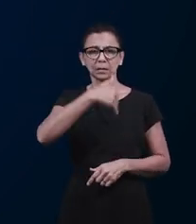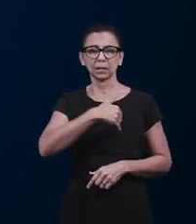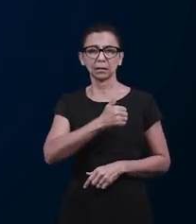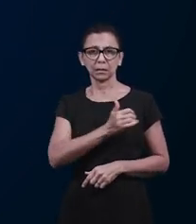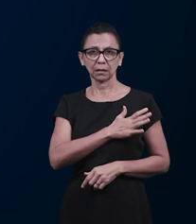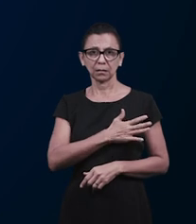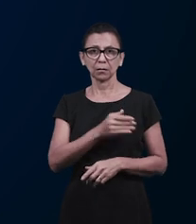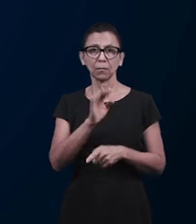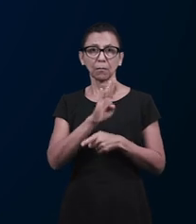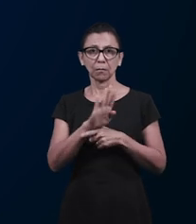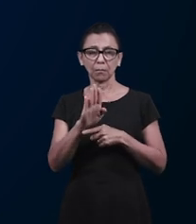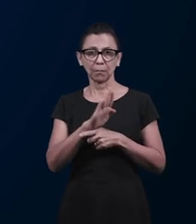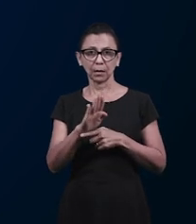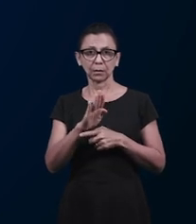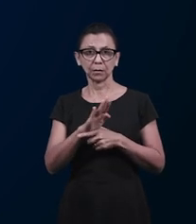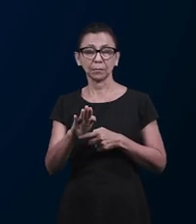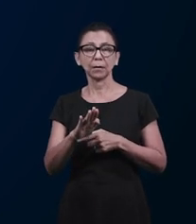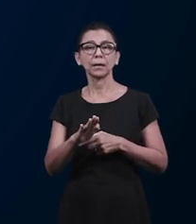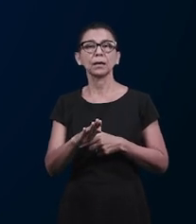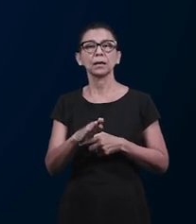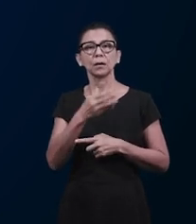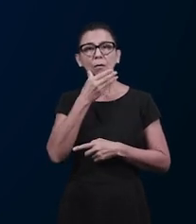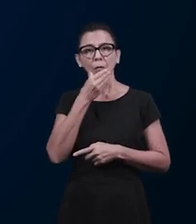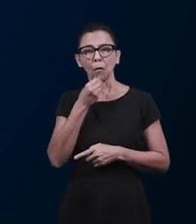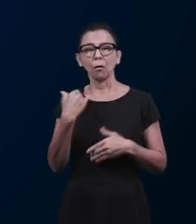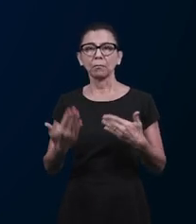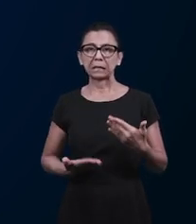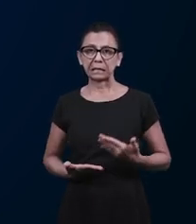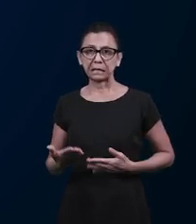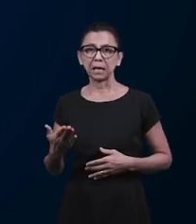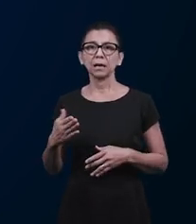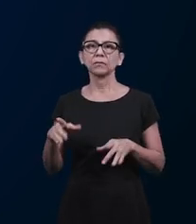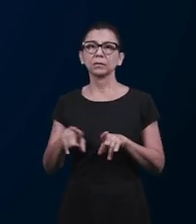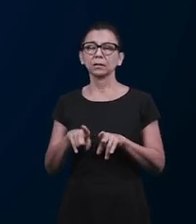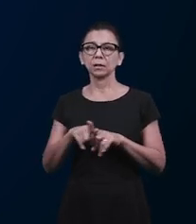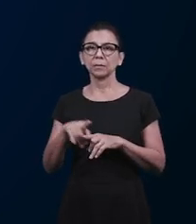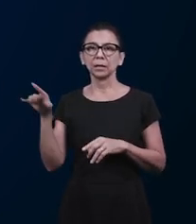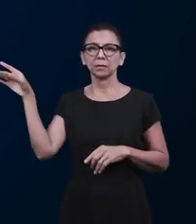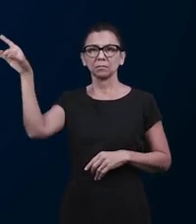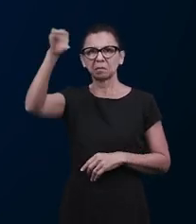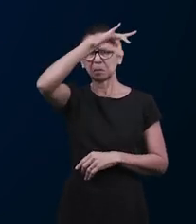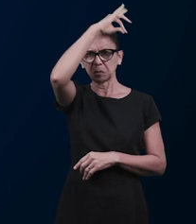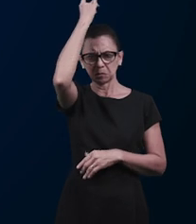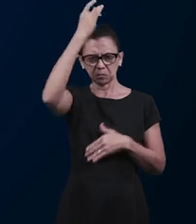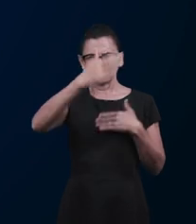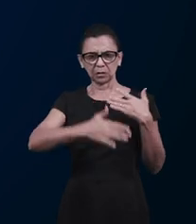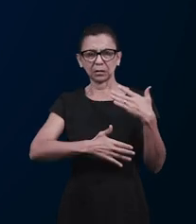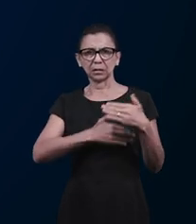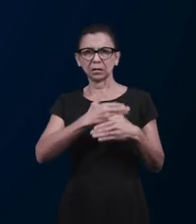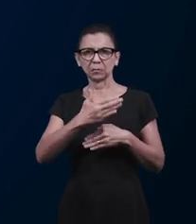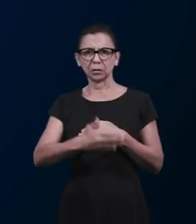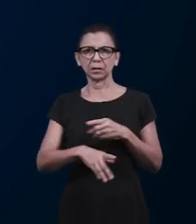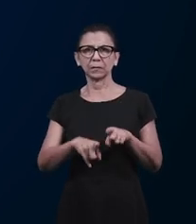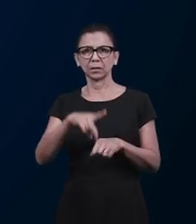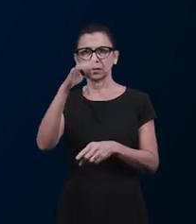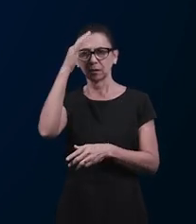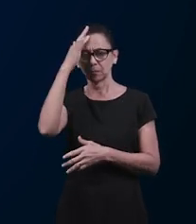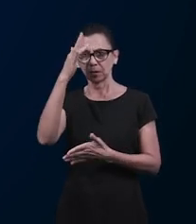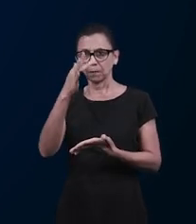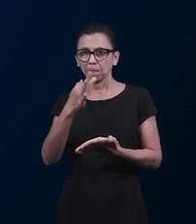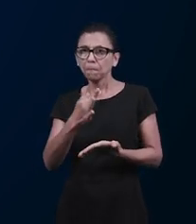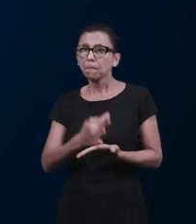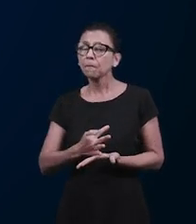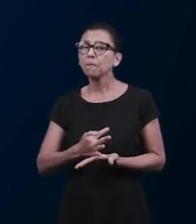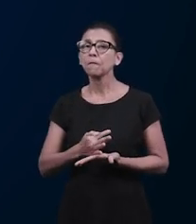vida de Barnabé, em Atos 11:24, que era homem de bem e cheio do Espírito Santo e de fé. E muita gente se uniu ao Senhor. E